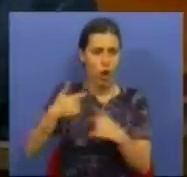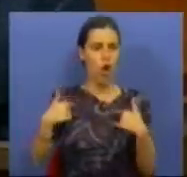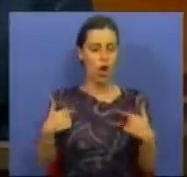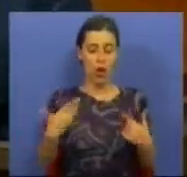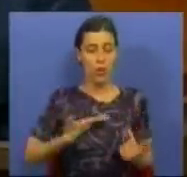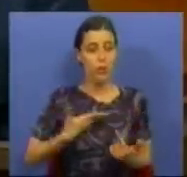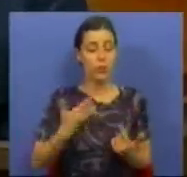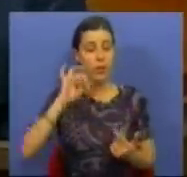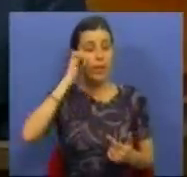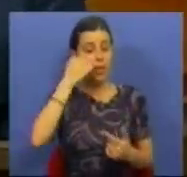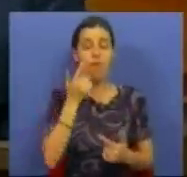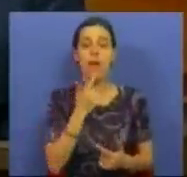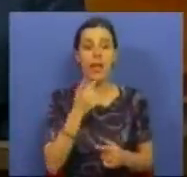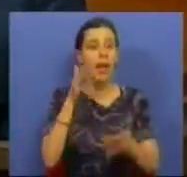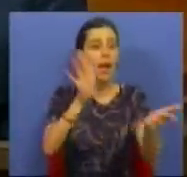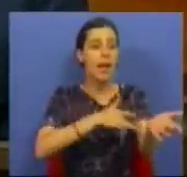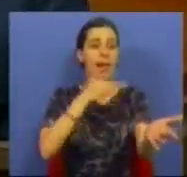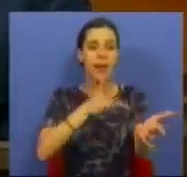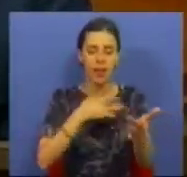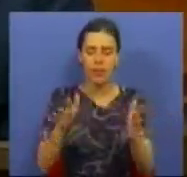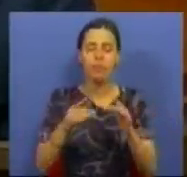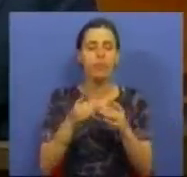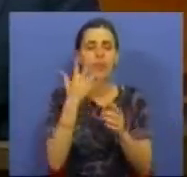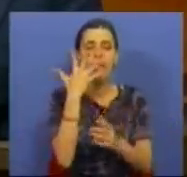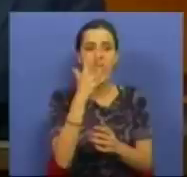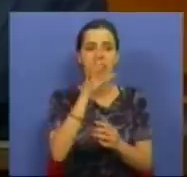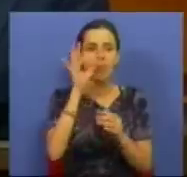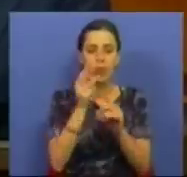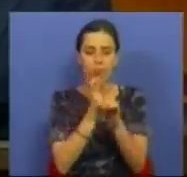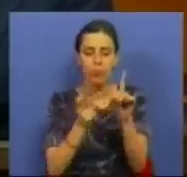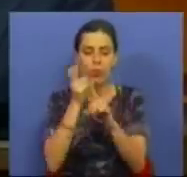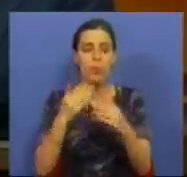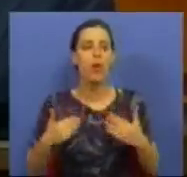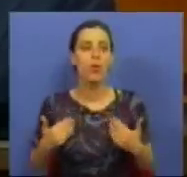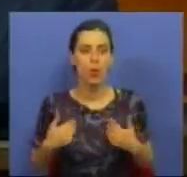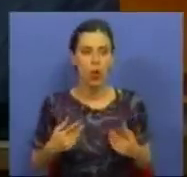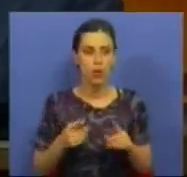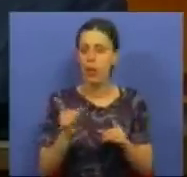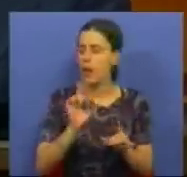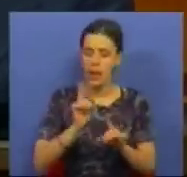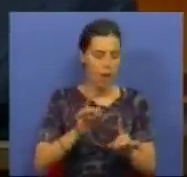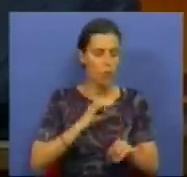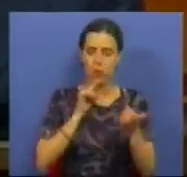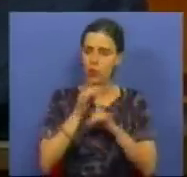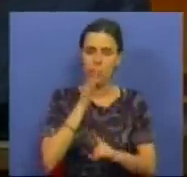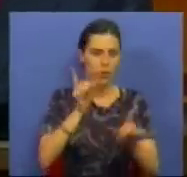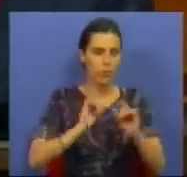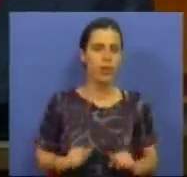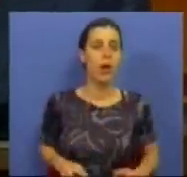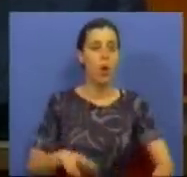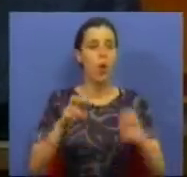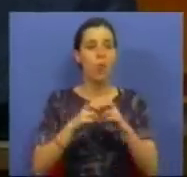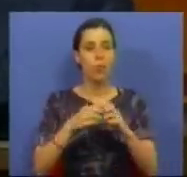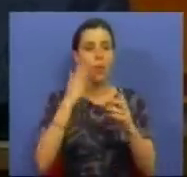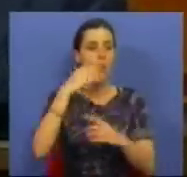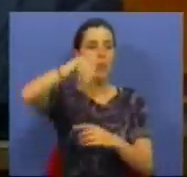e o déficit inglês ou irlandês estão 5 pontos acima do nosso. Não, senhoras e senhores deputados, o problema